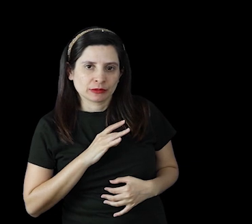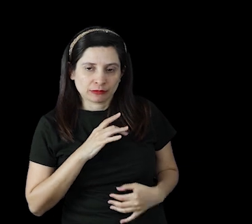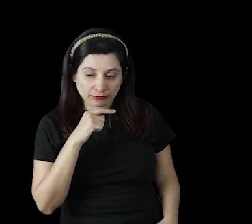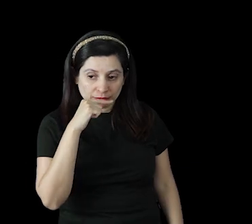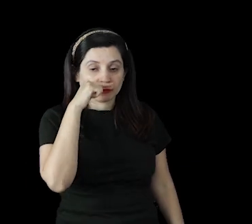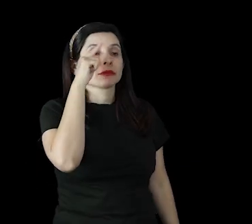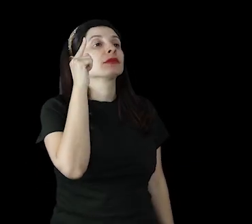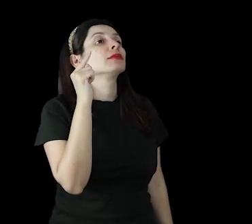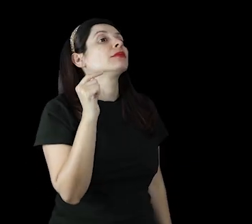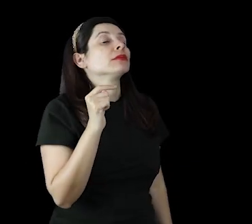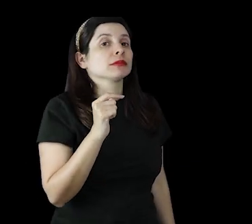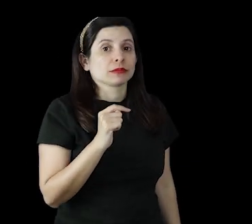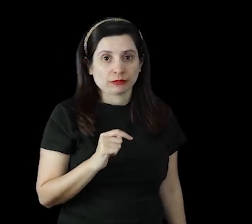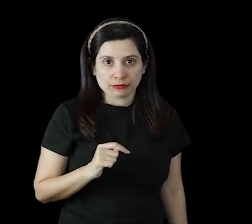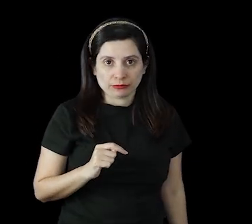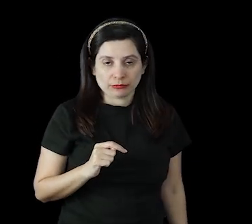arrogância,